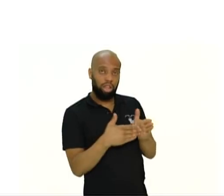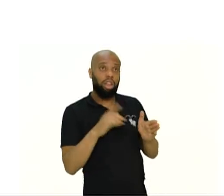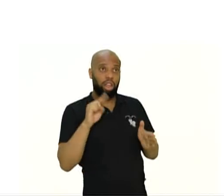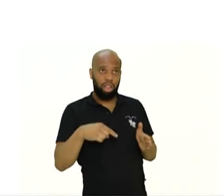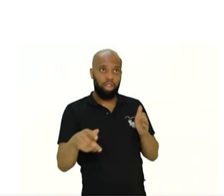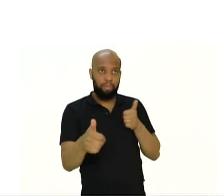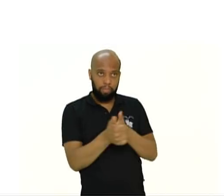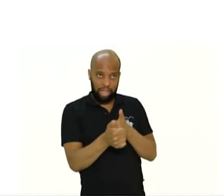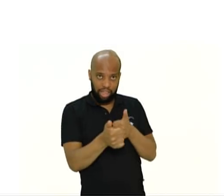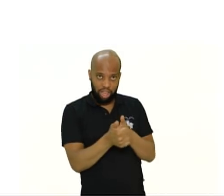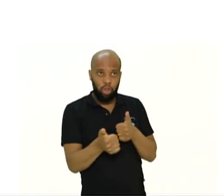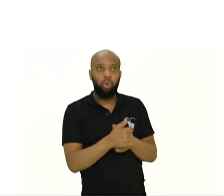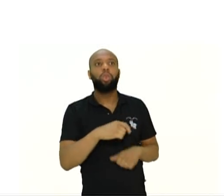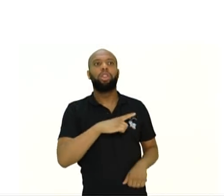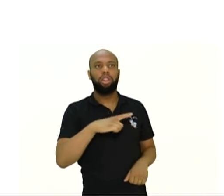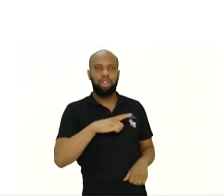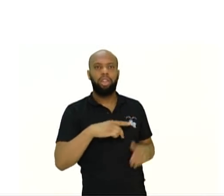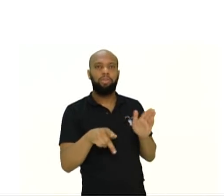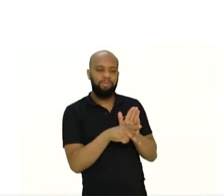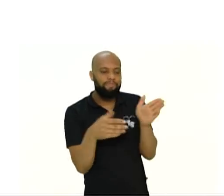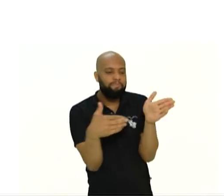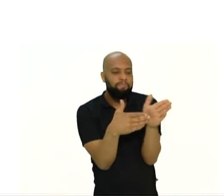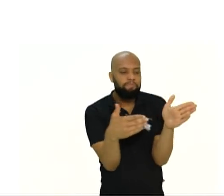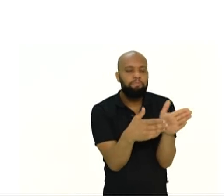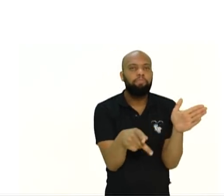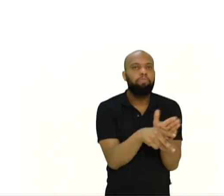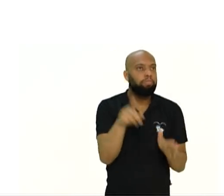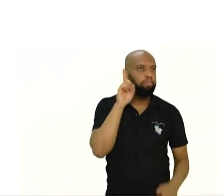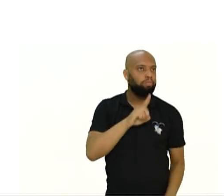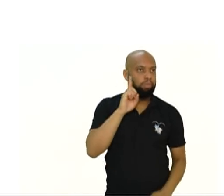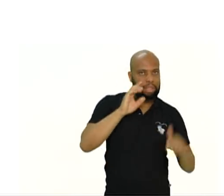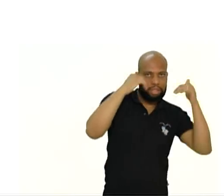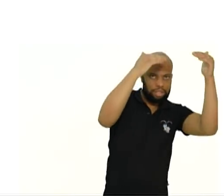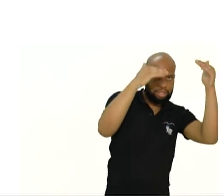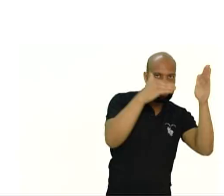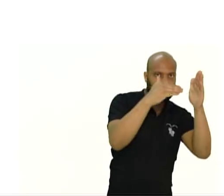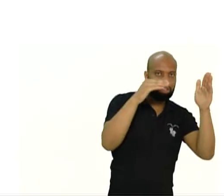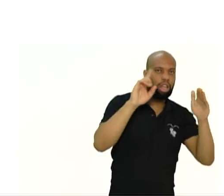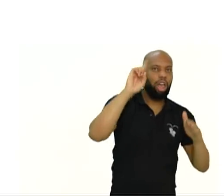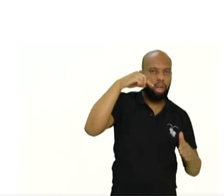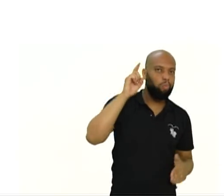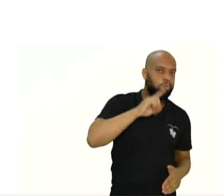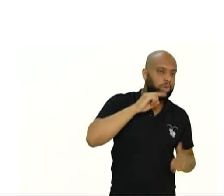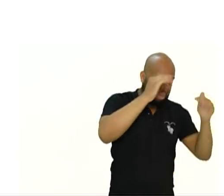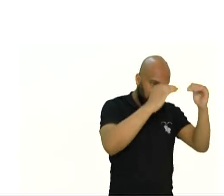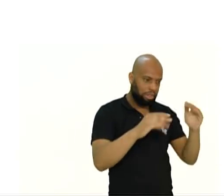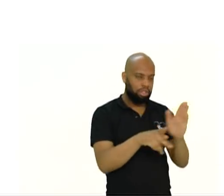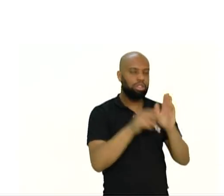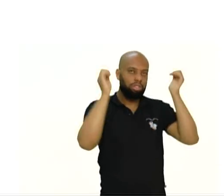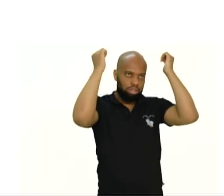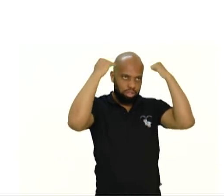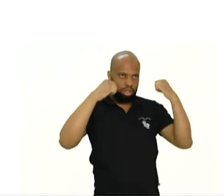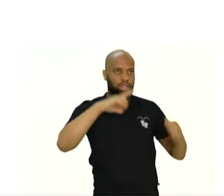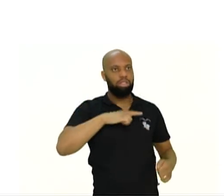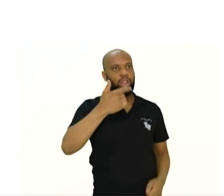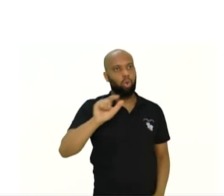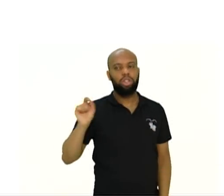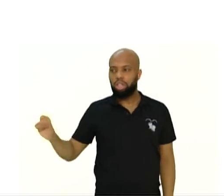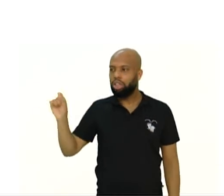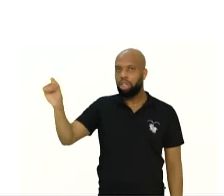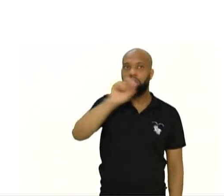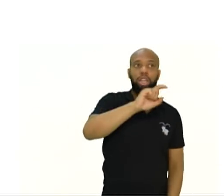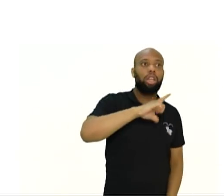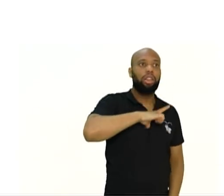ela fica mais concentrada aqui na fronteira com os Estados Unidos, mas nós vamos ter também distribuídas em outras regiões,